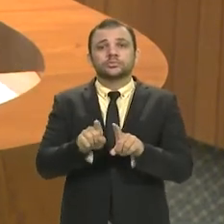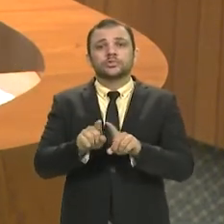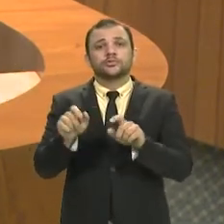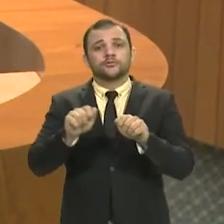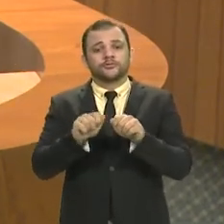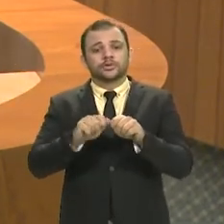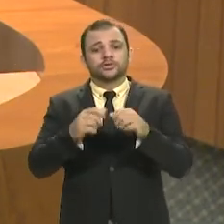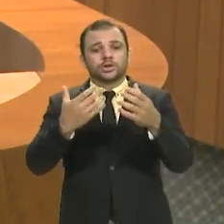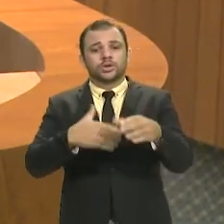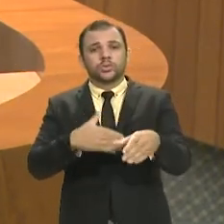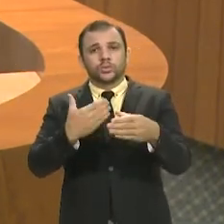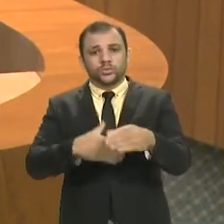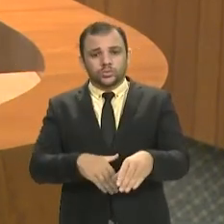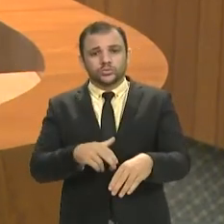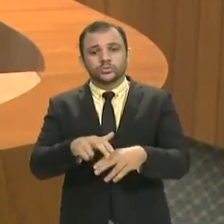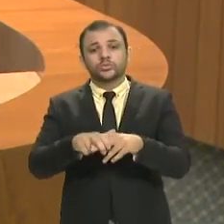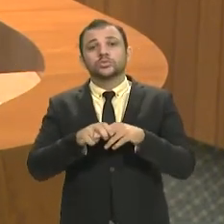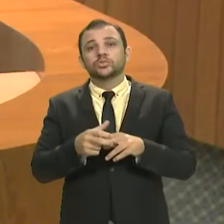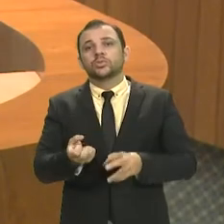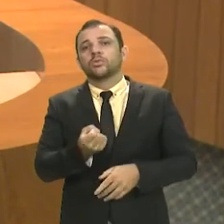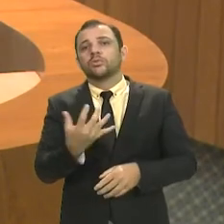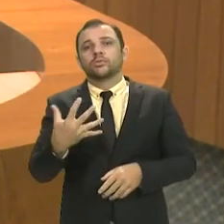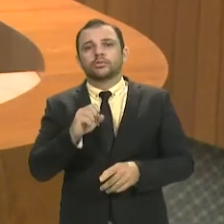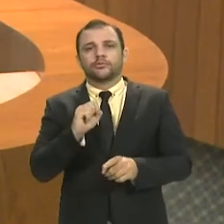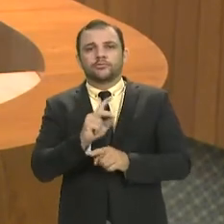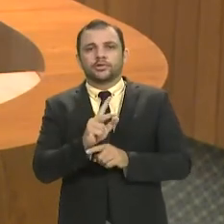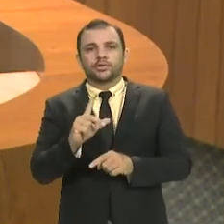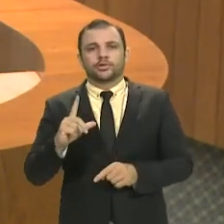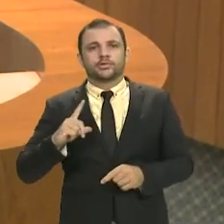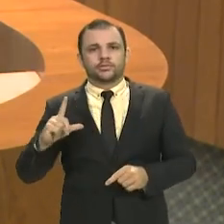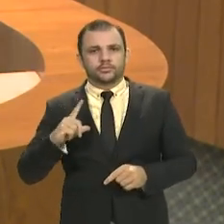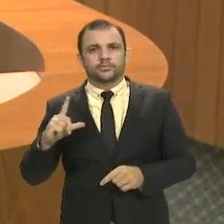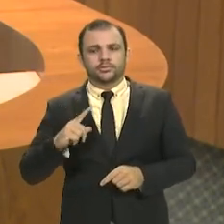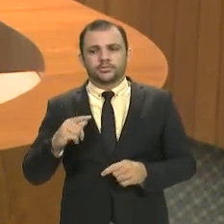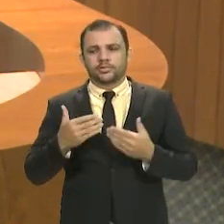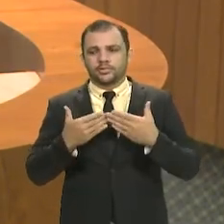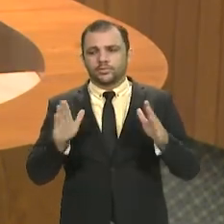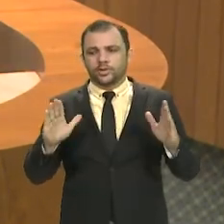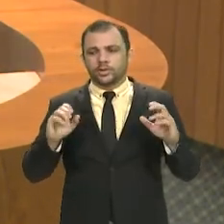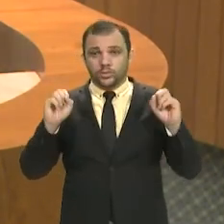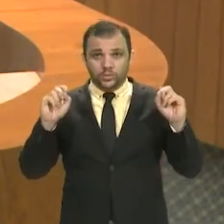novo concurso por conta da quantidade de vagas que nós temos em aberto. Ok?